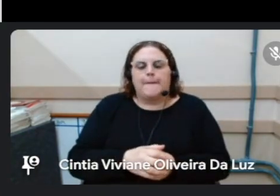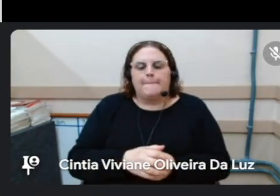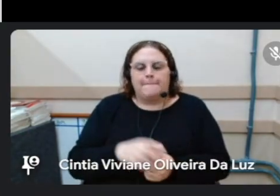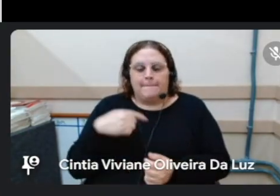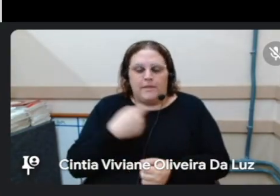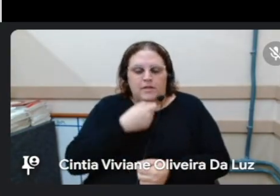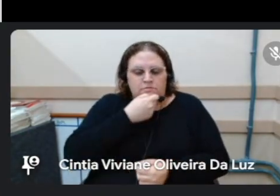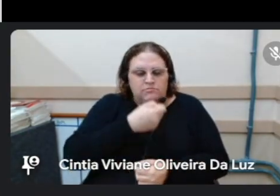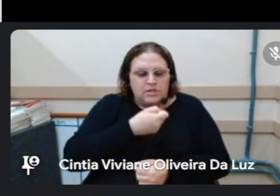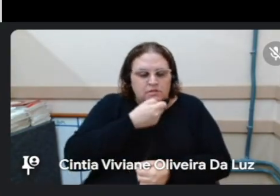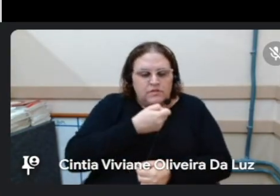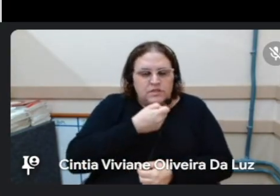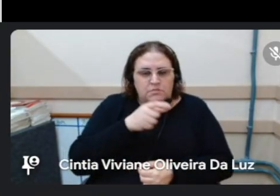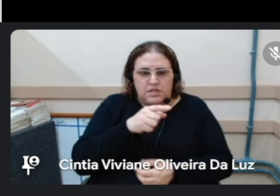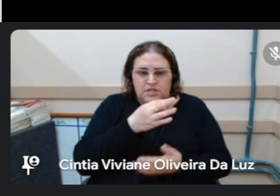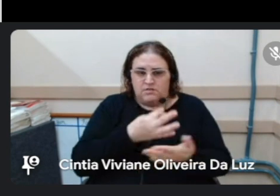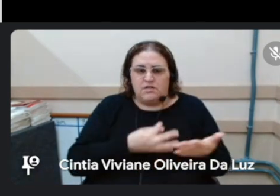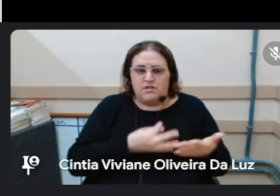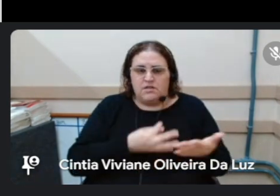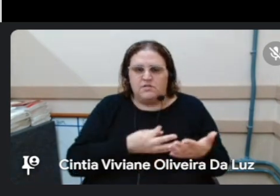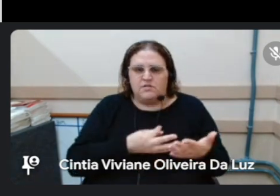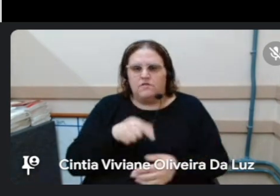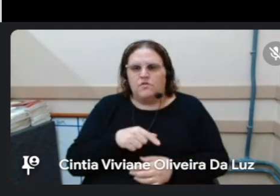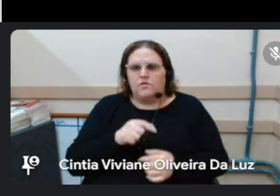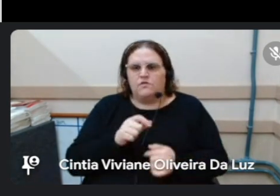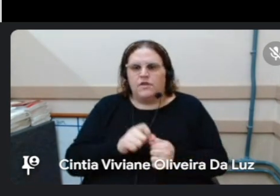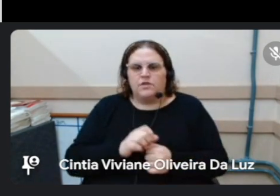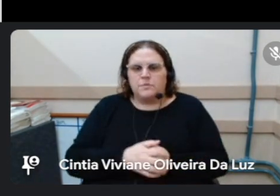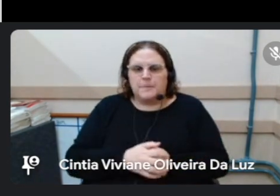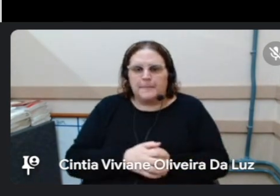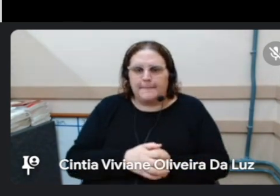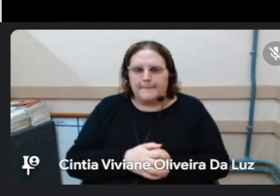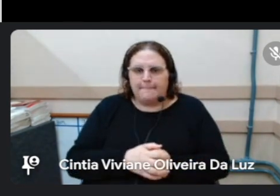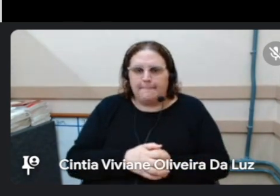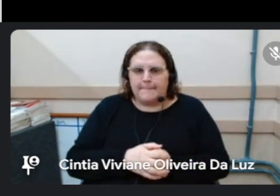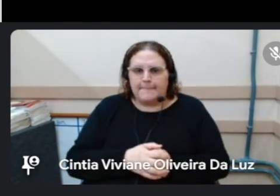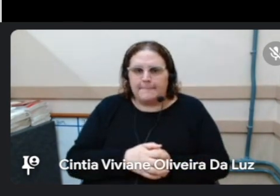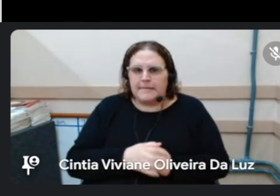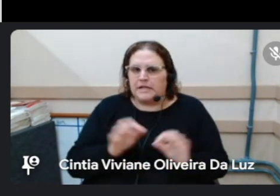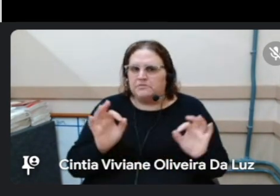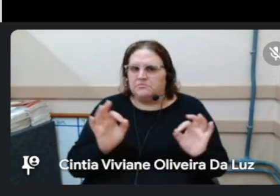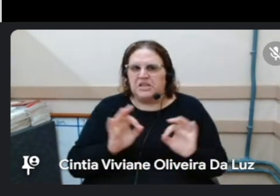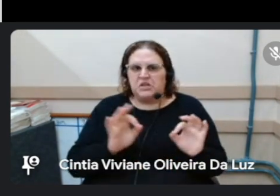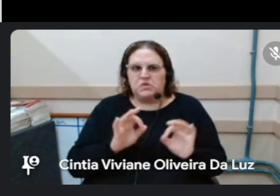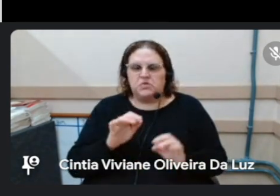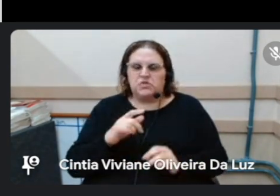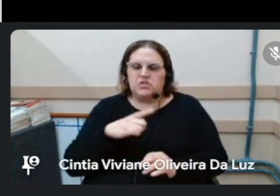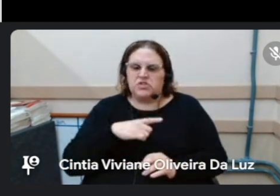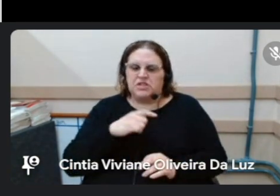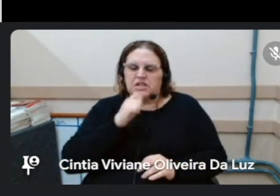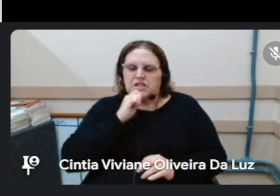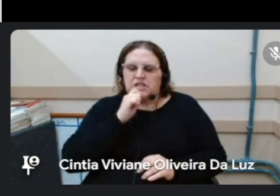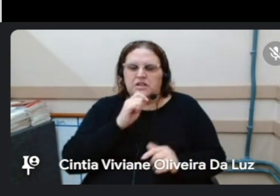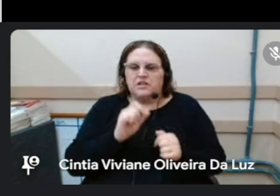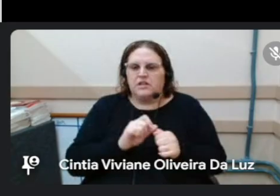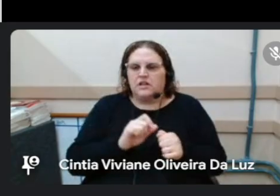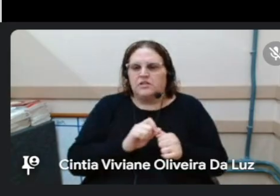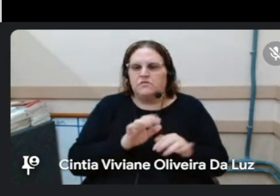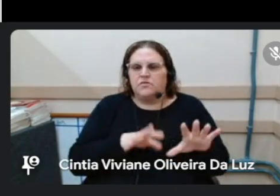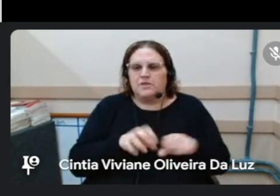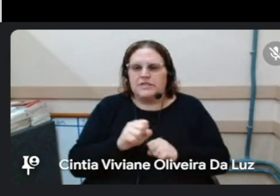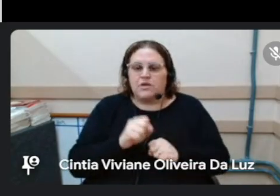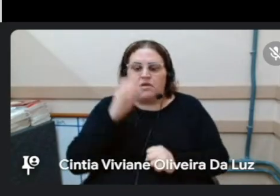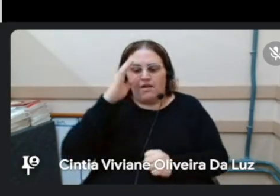esse texto né que foi enviado eh nenhum deles tinha passado por formação acadêmica em música né